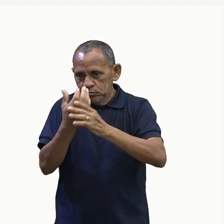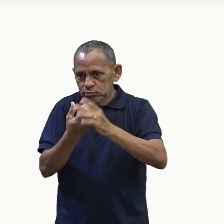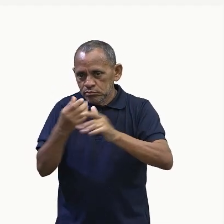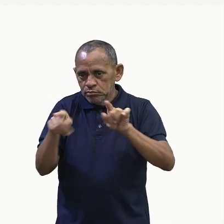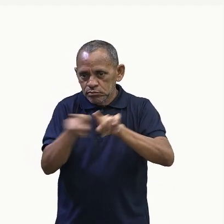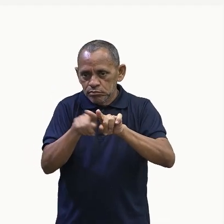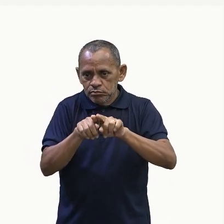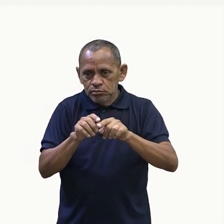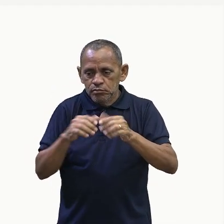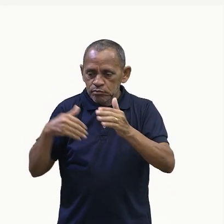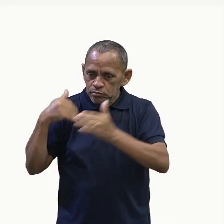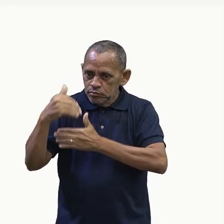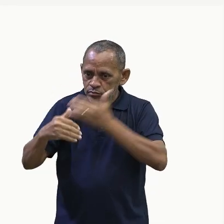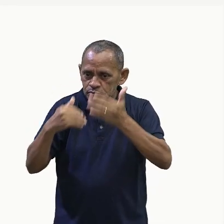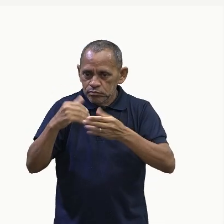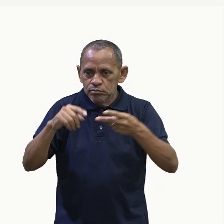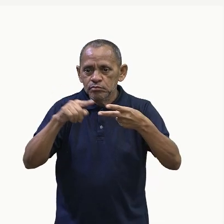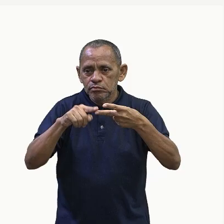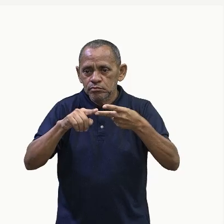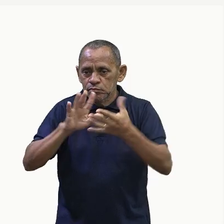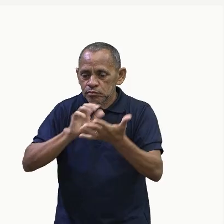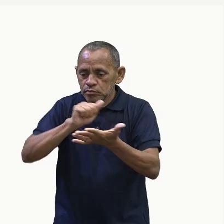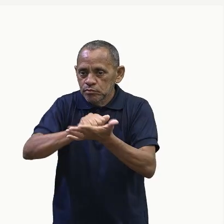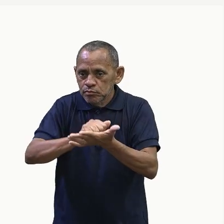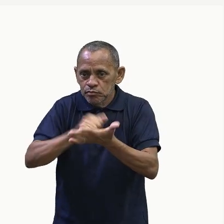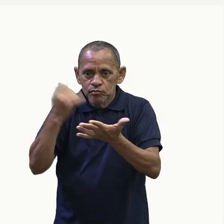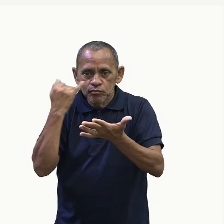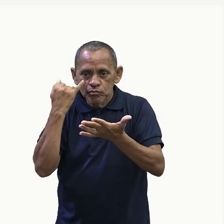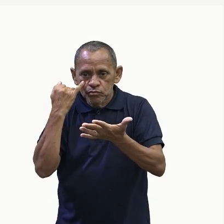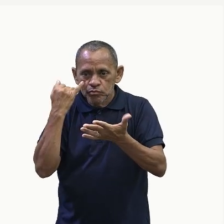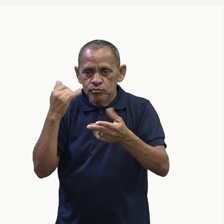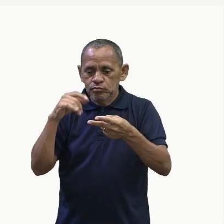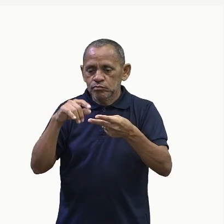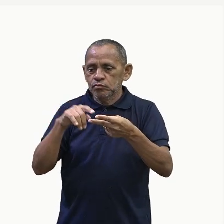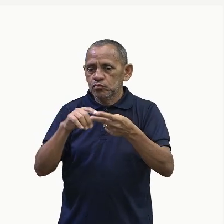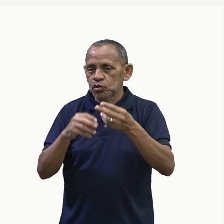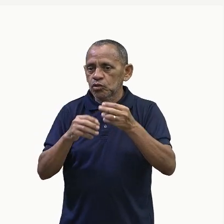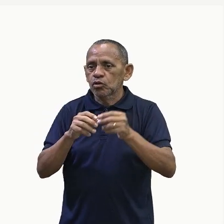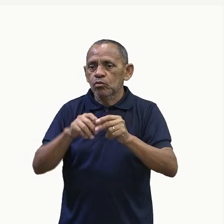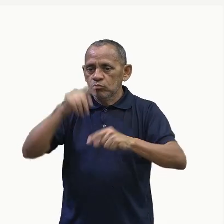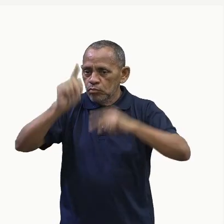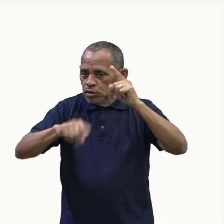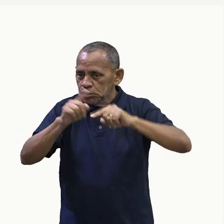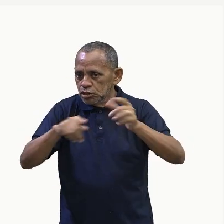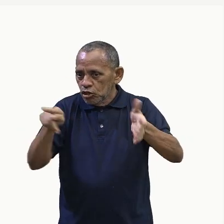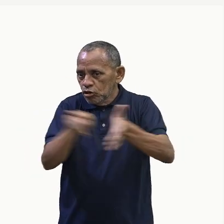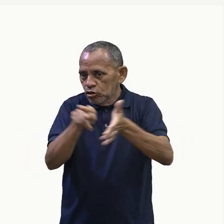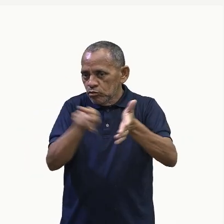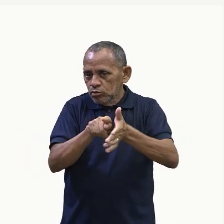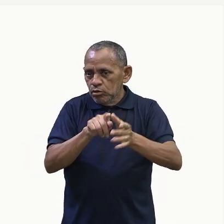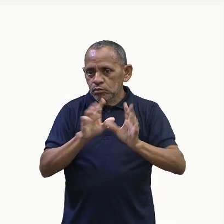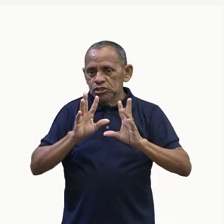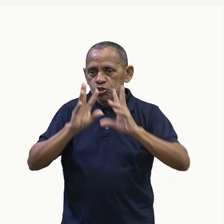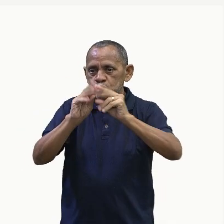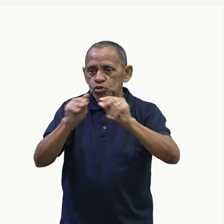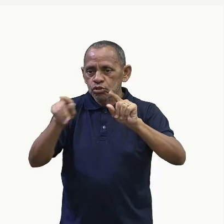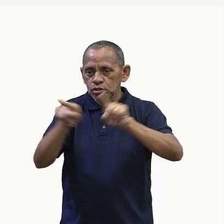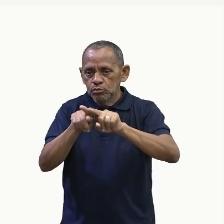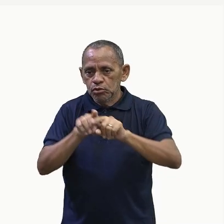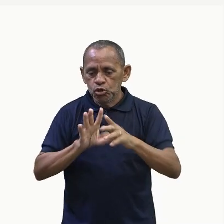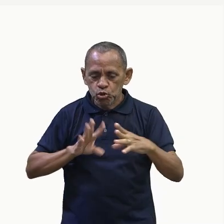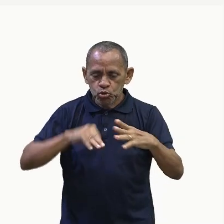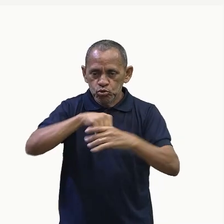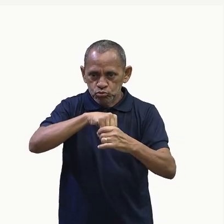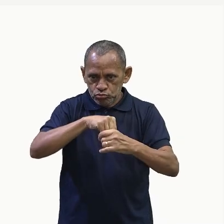pelo processo de transcrição. E como produto de todo esse conjunto